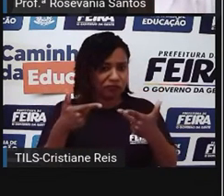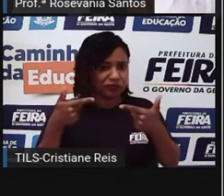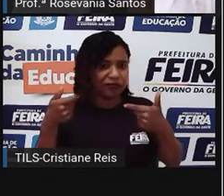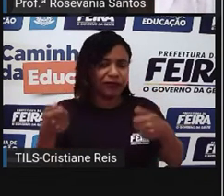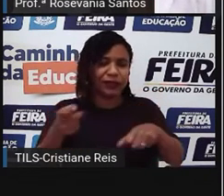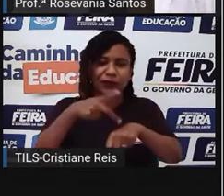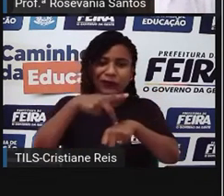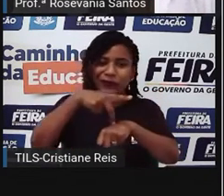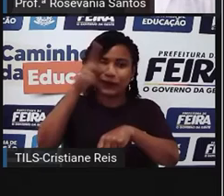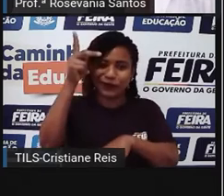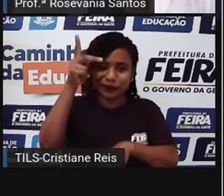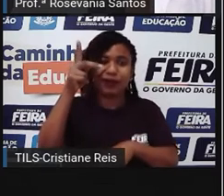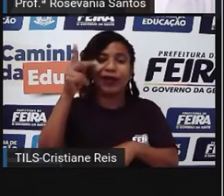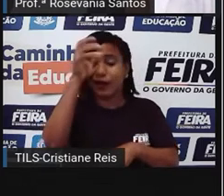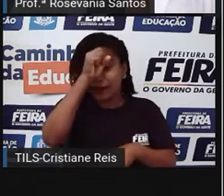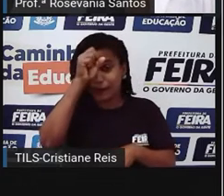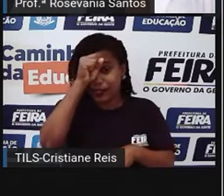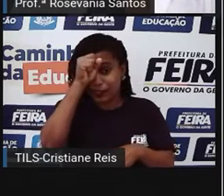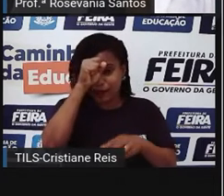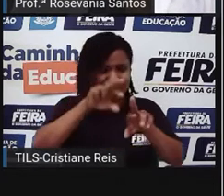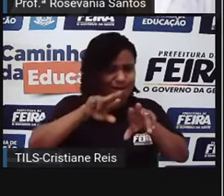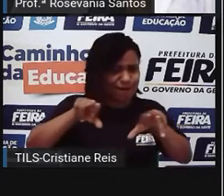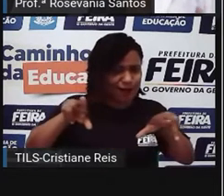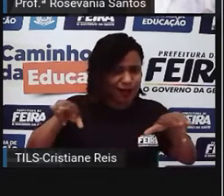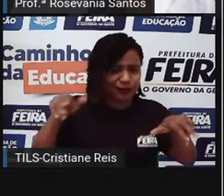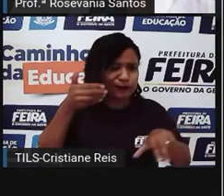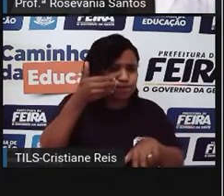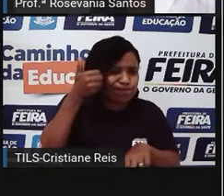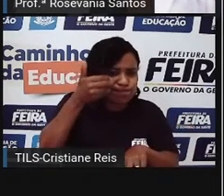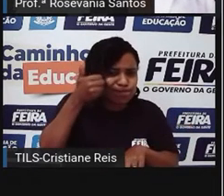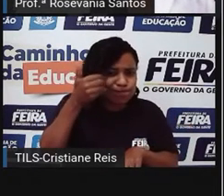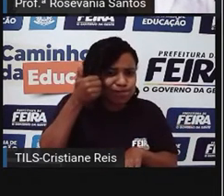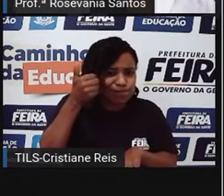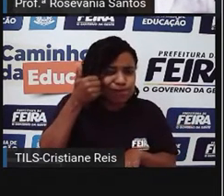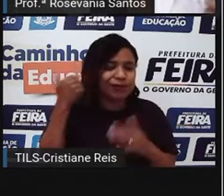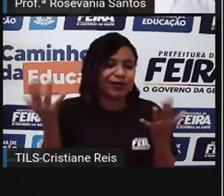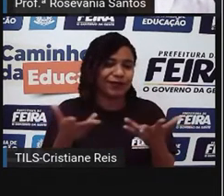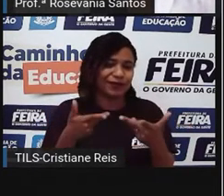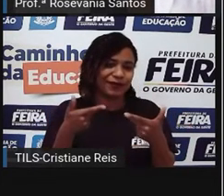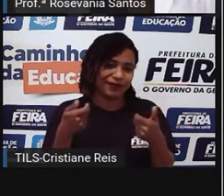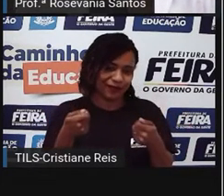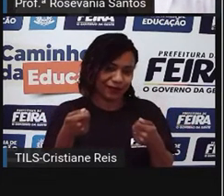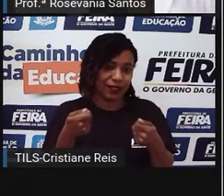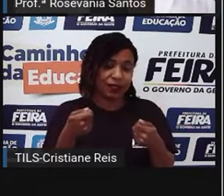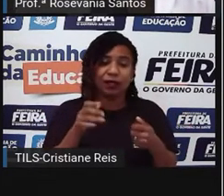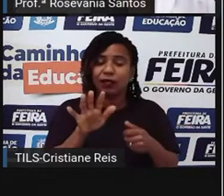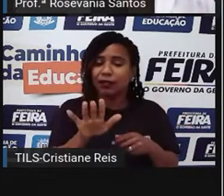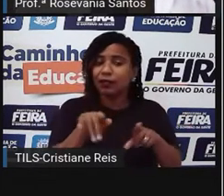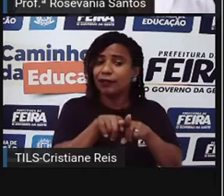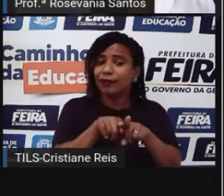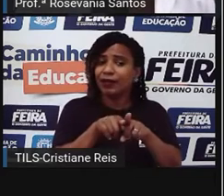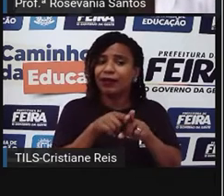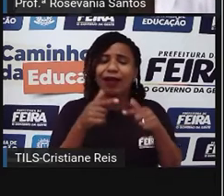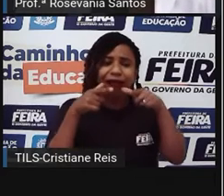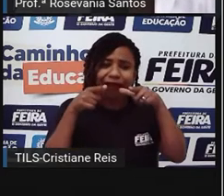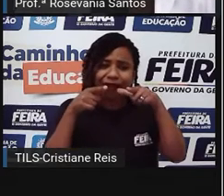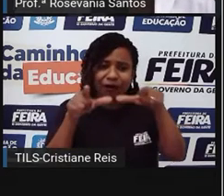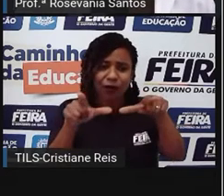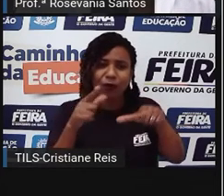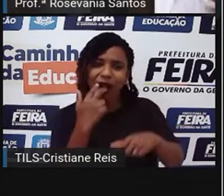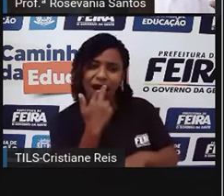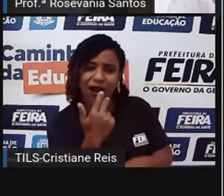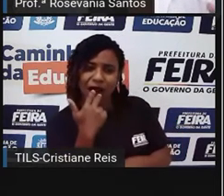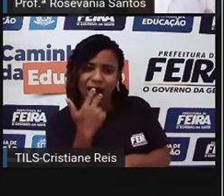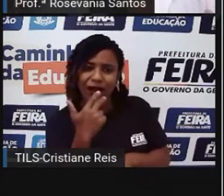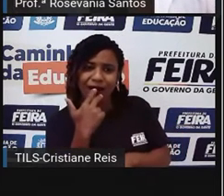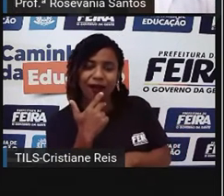nova forma, né, de aprender. Hoje é fundamental você falar pelo menos uma língua estrangeira, no exemplo do